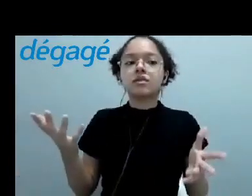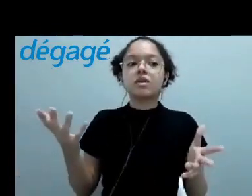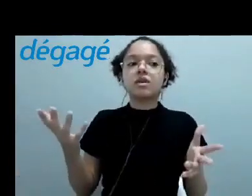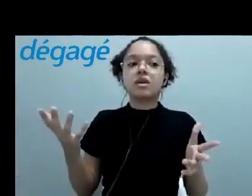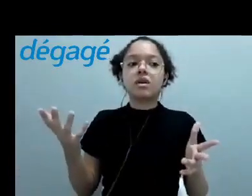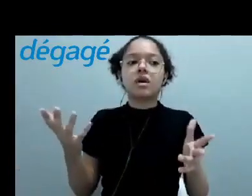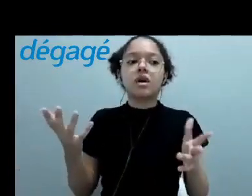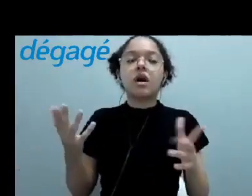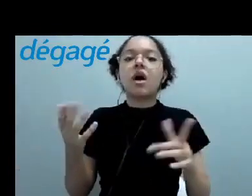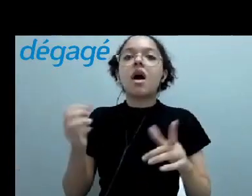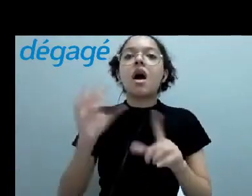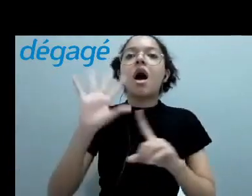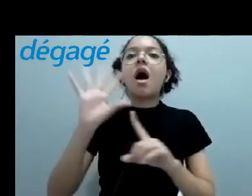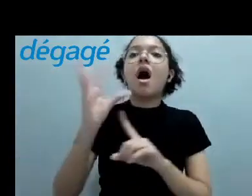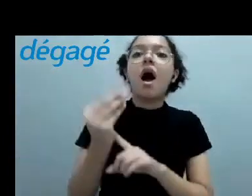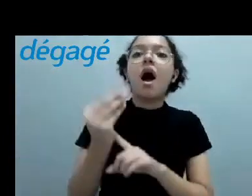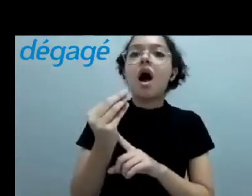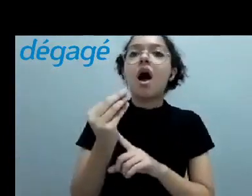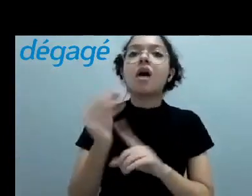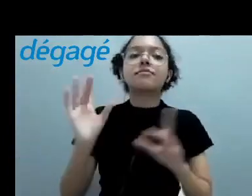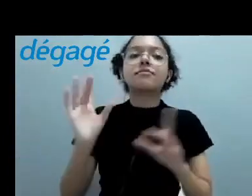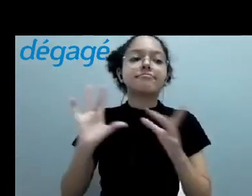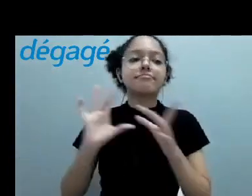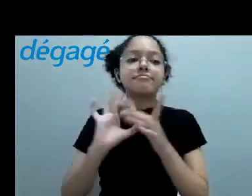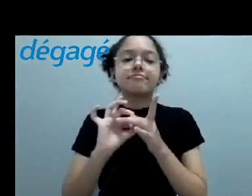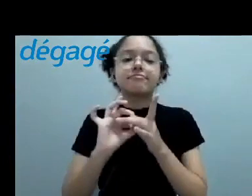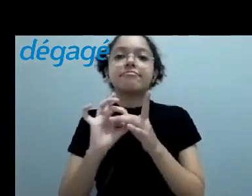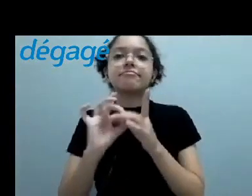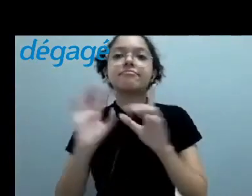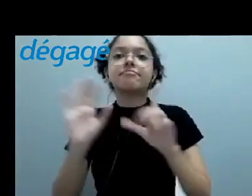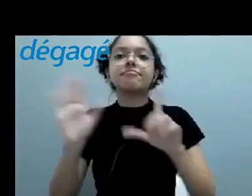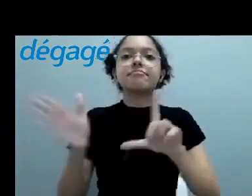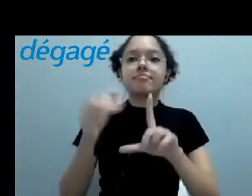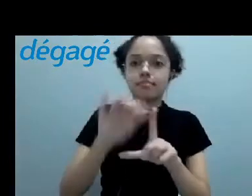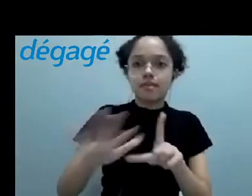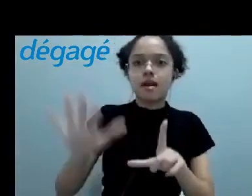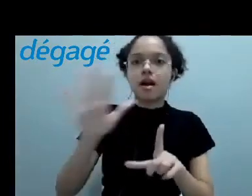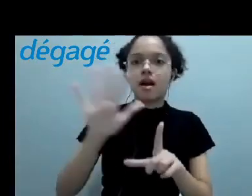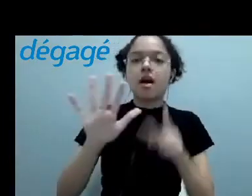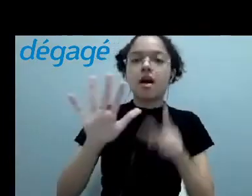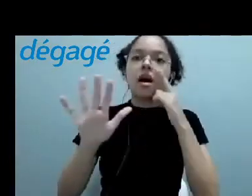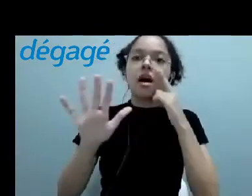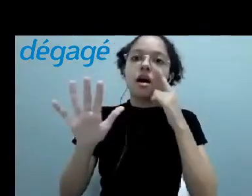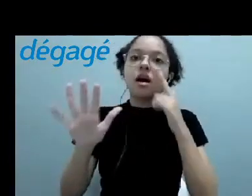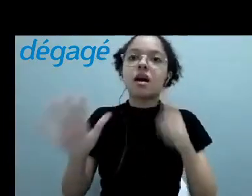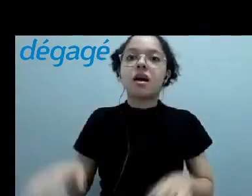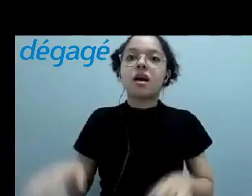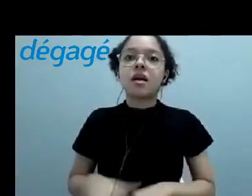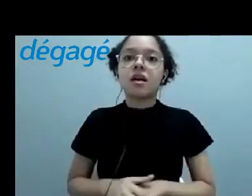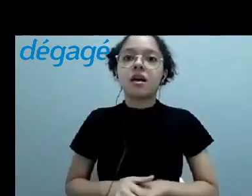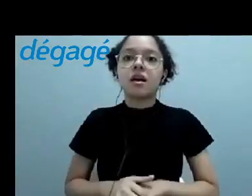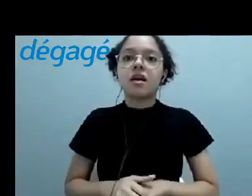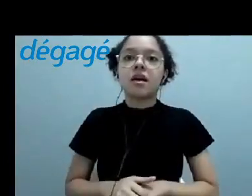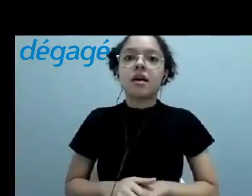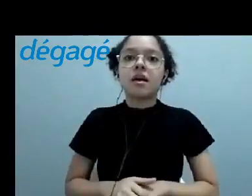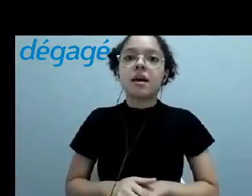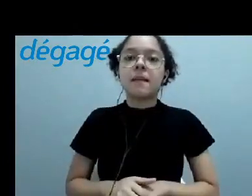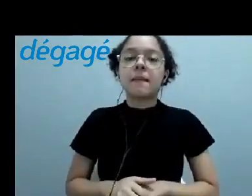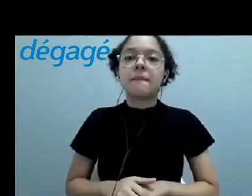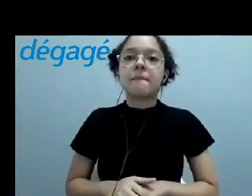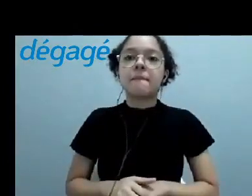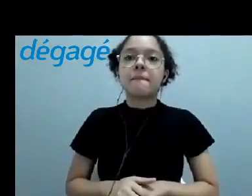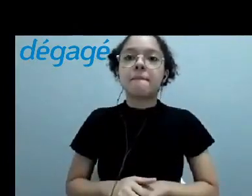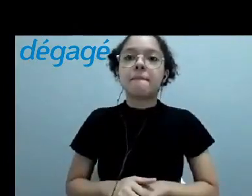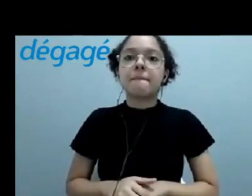mandalas diferentes, como se fosse esse material produz, como o corpo é feito de 60% de água, então ele